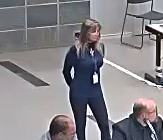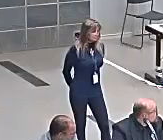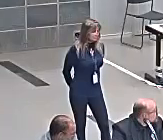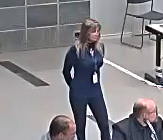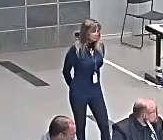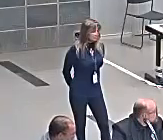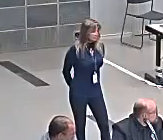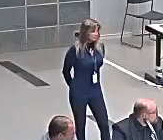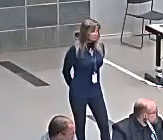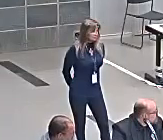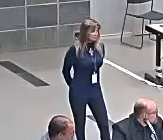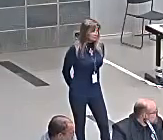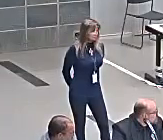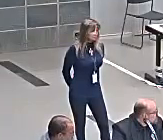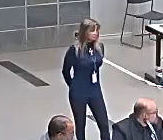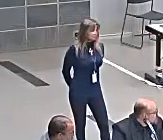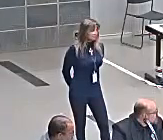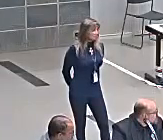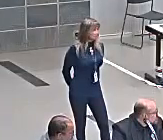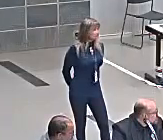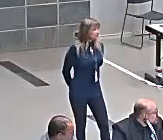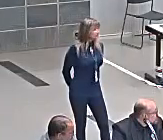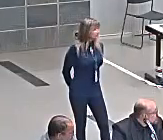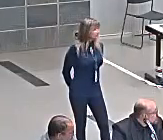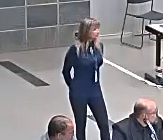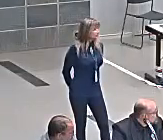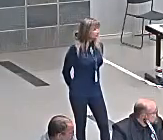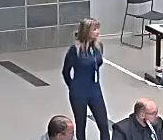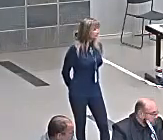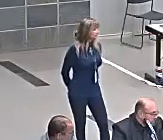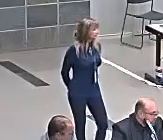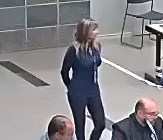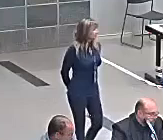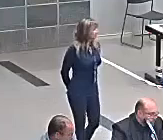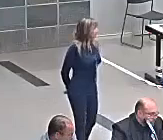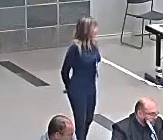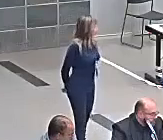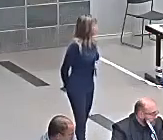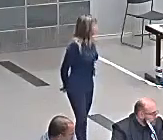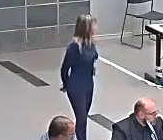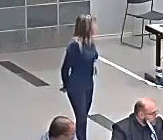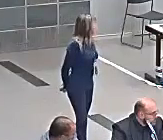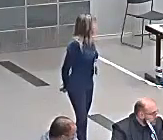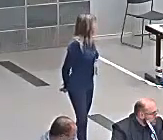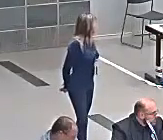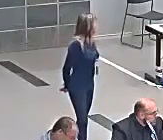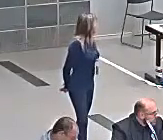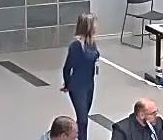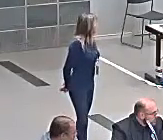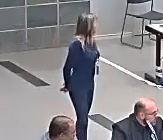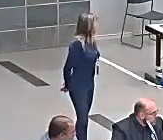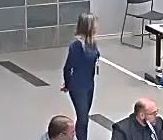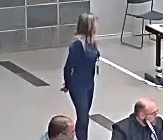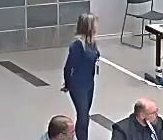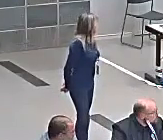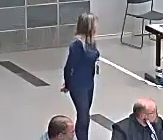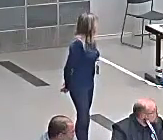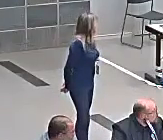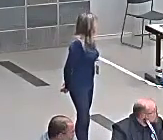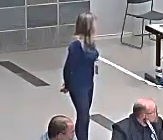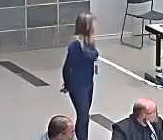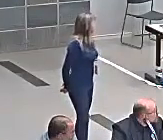sobre a reforma da Previdência que é verdade uma outra categoria que se a gente pode dizer assim né que vai ser muito atingida e prejudicada são